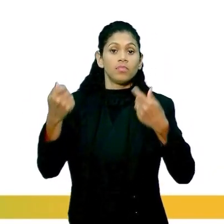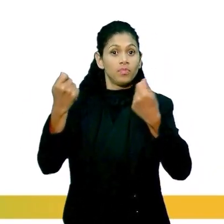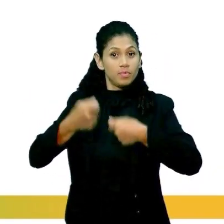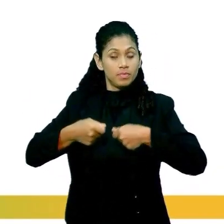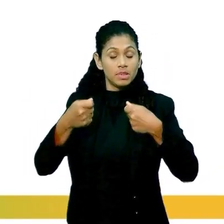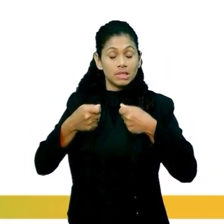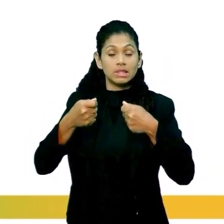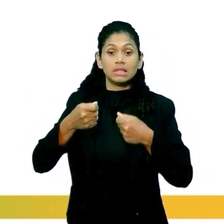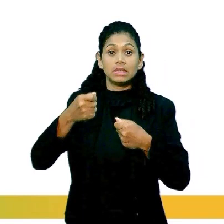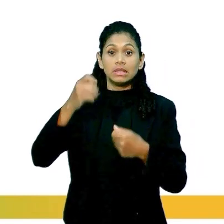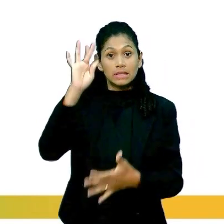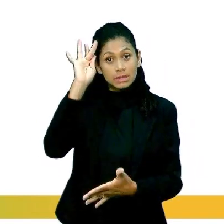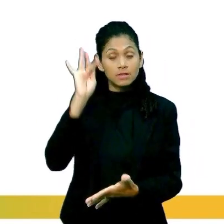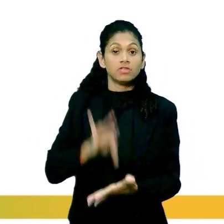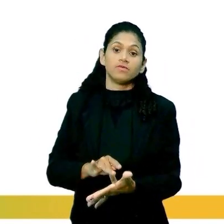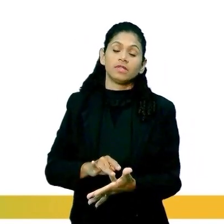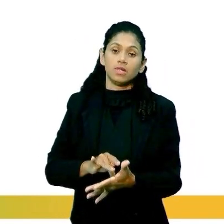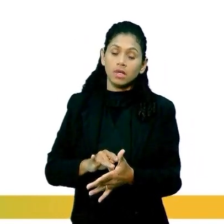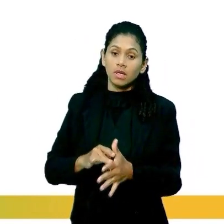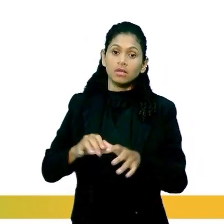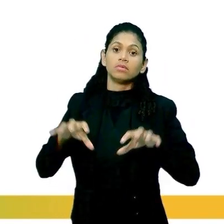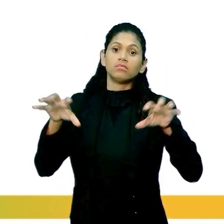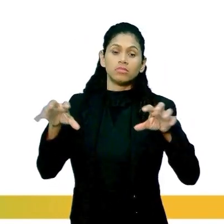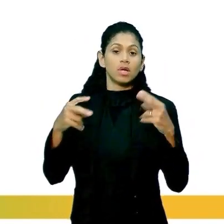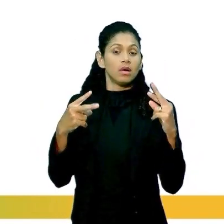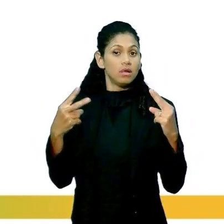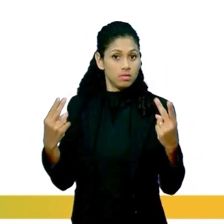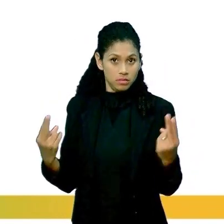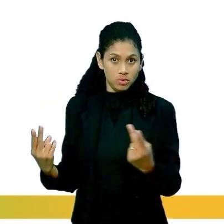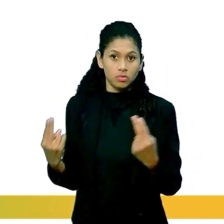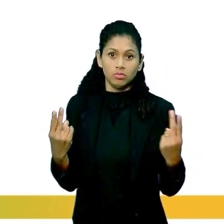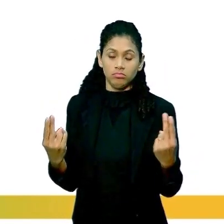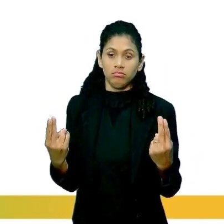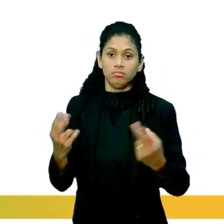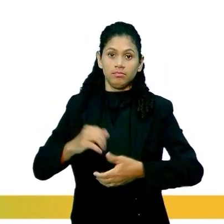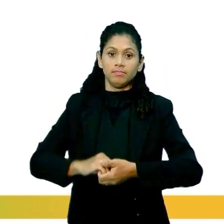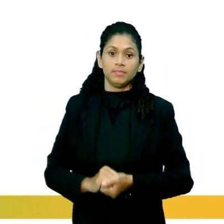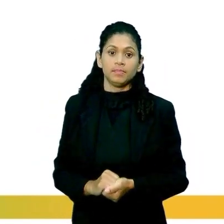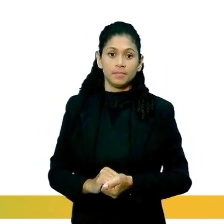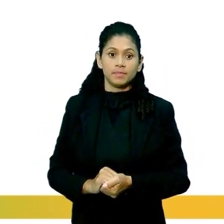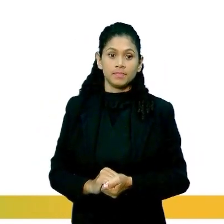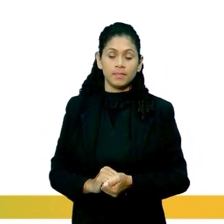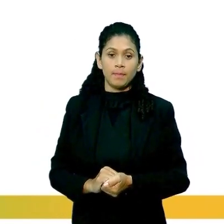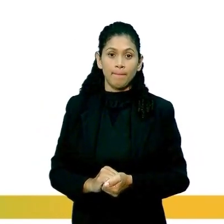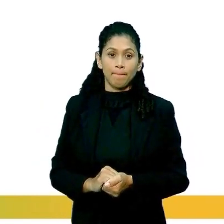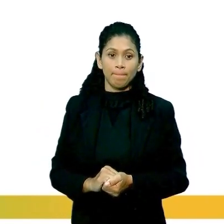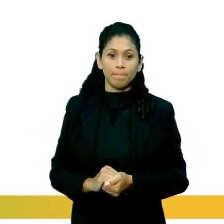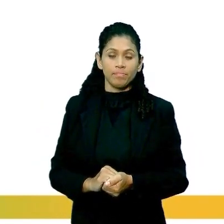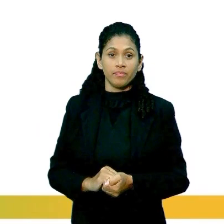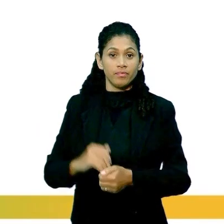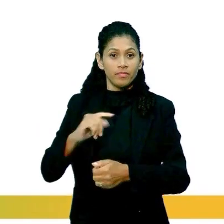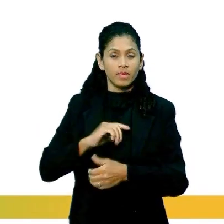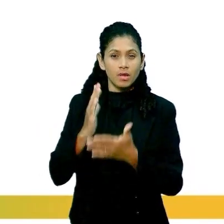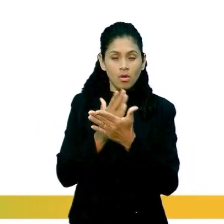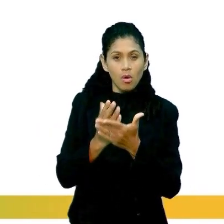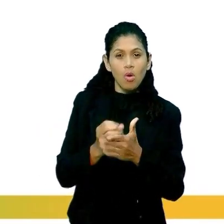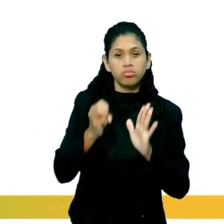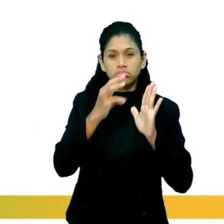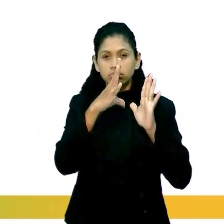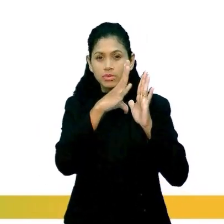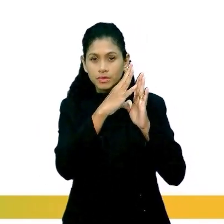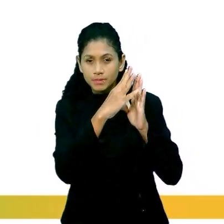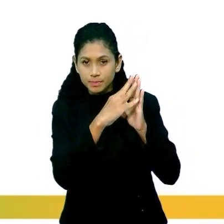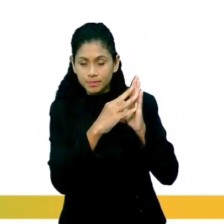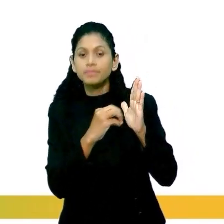ser exatamente iguais às quantidades atômicas dos produtos. Tudo bem? Olha só, nós temos alguns métodos para fazer